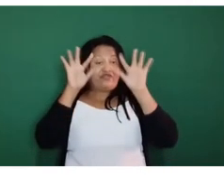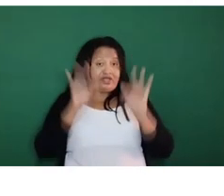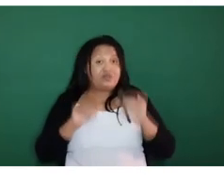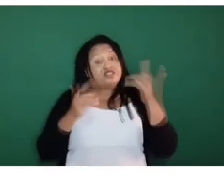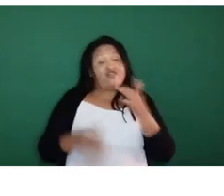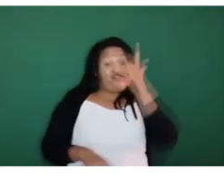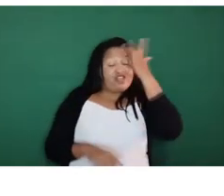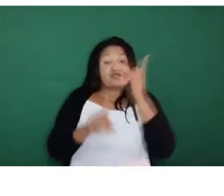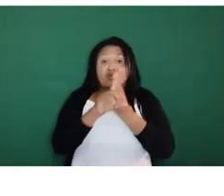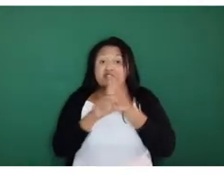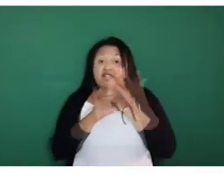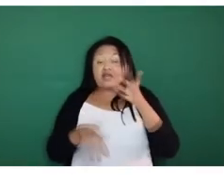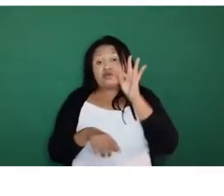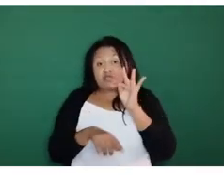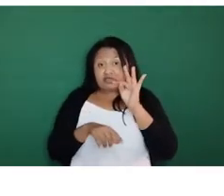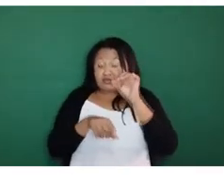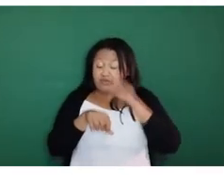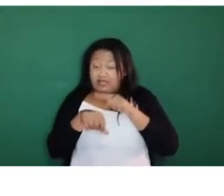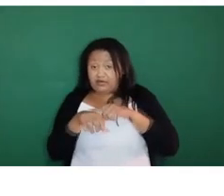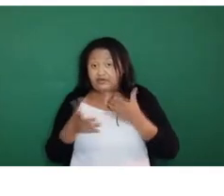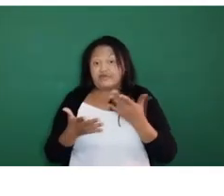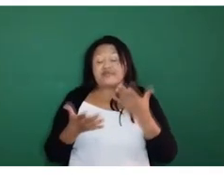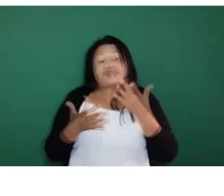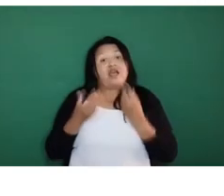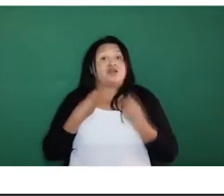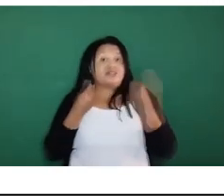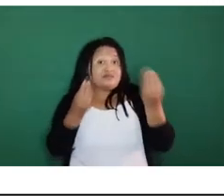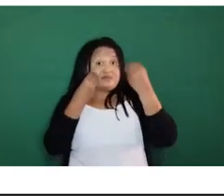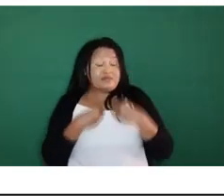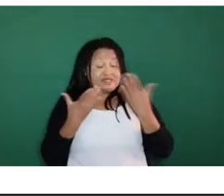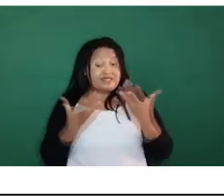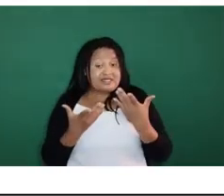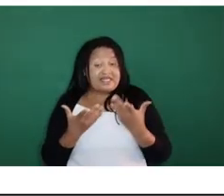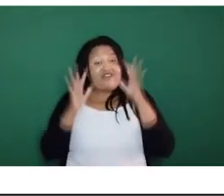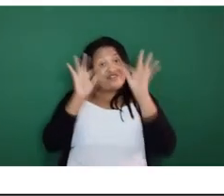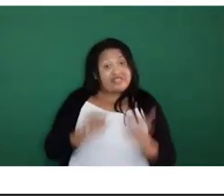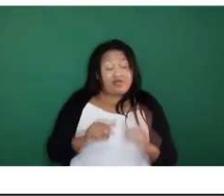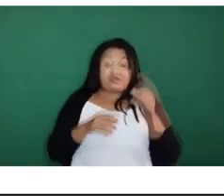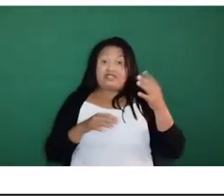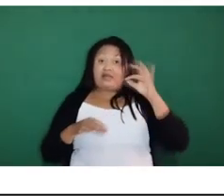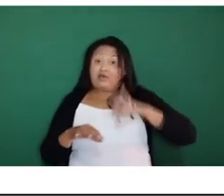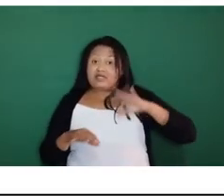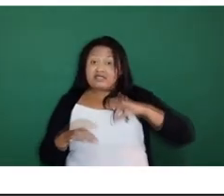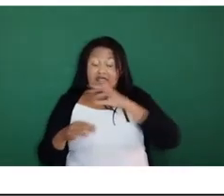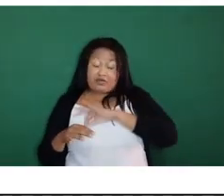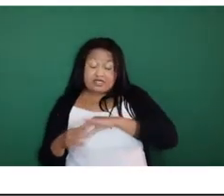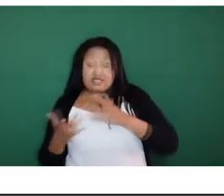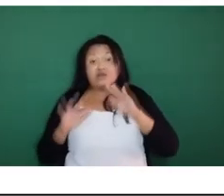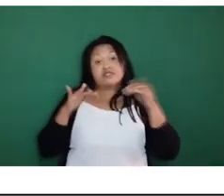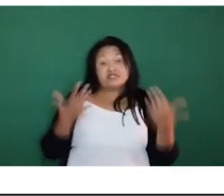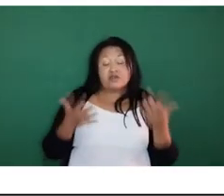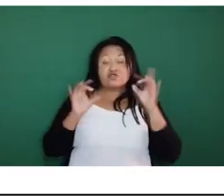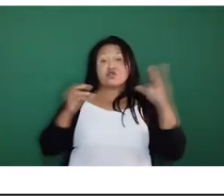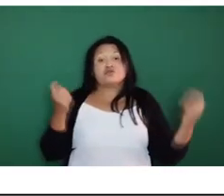agora na equação que me dá a velocidade final da policial eu só fiz substituir o tempo então três vezes 20